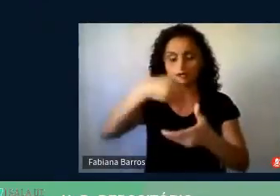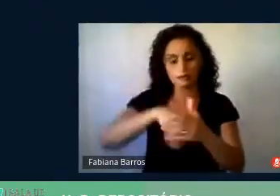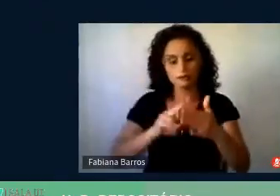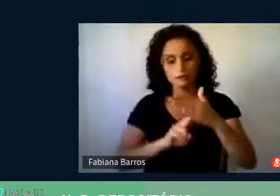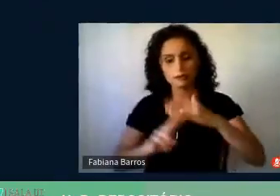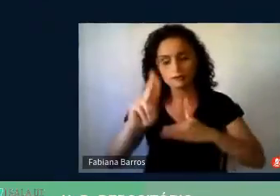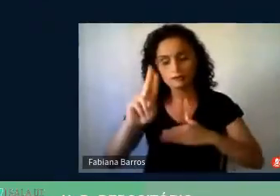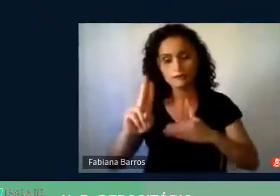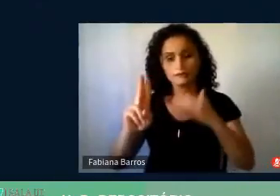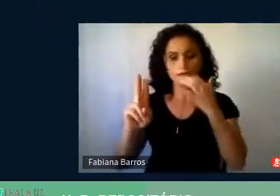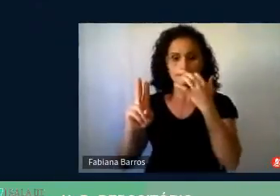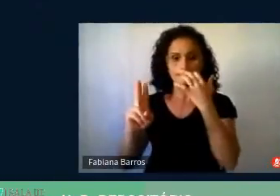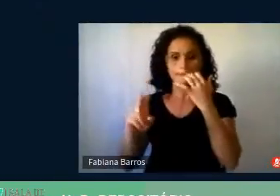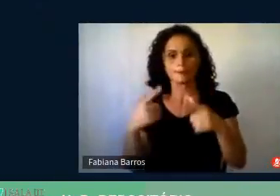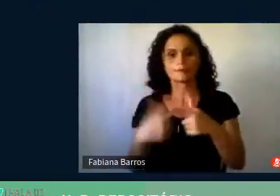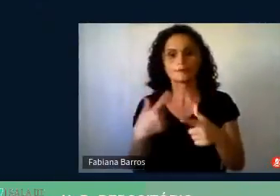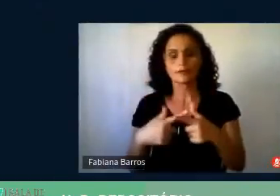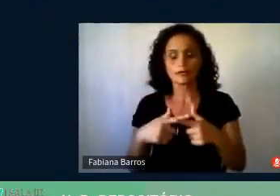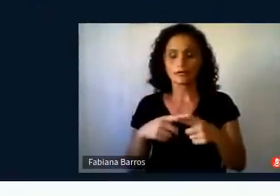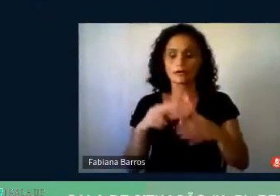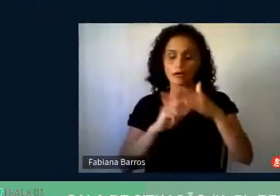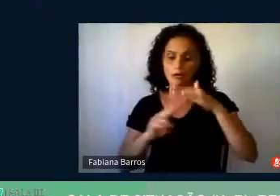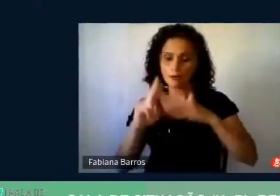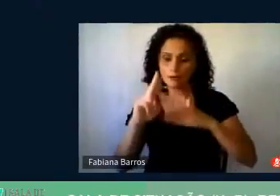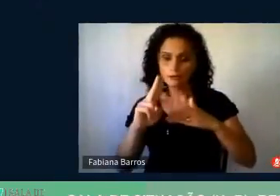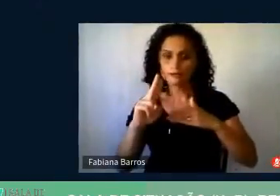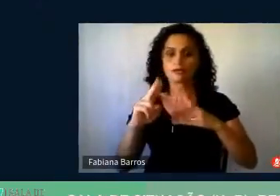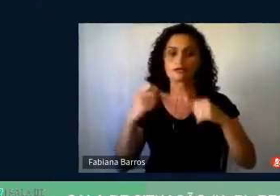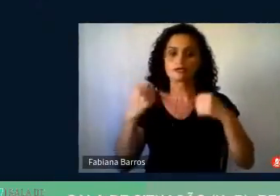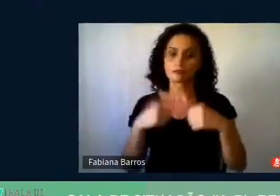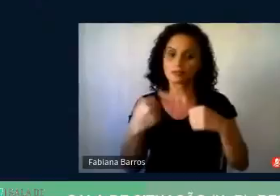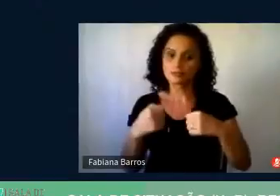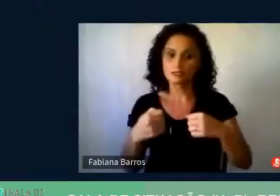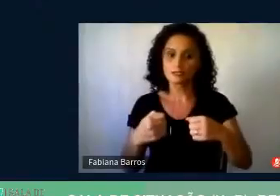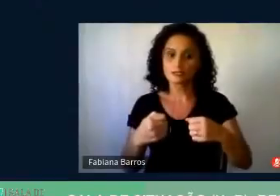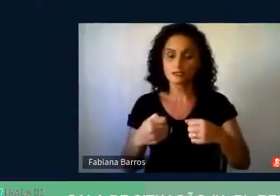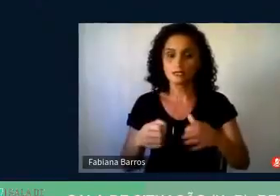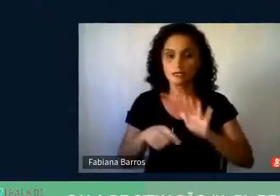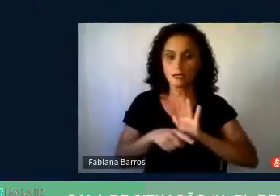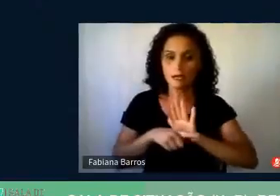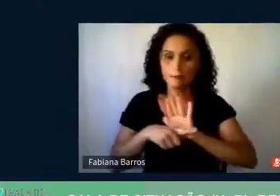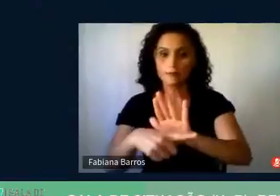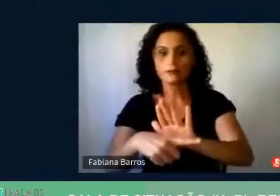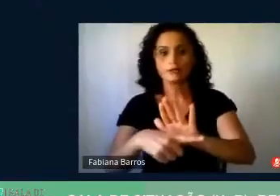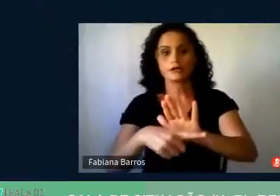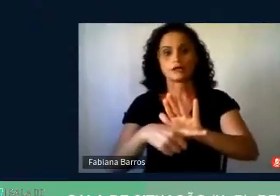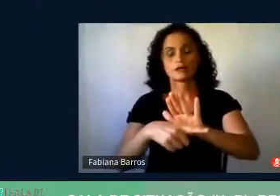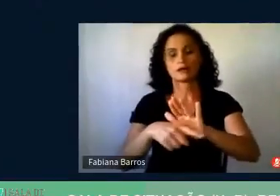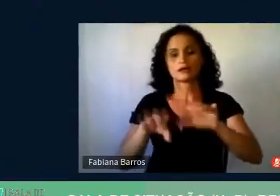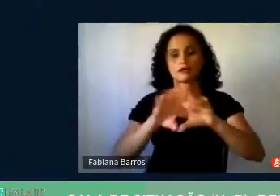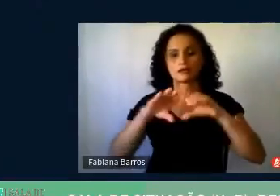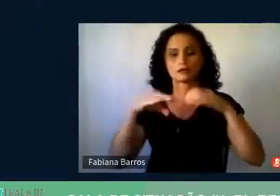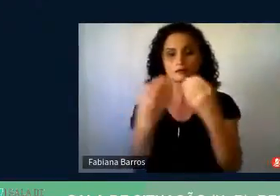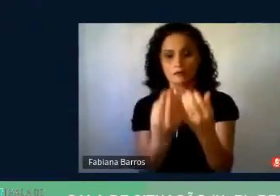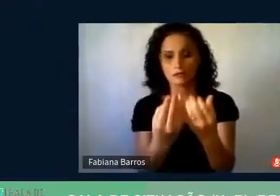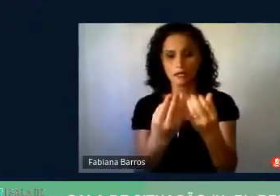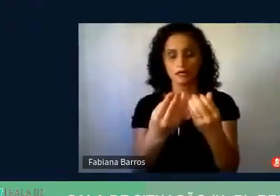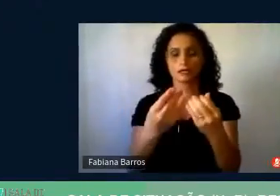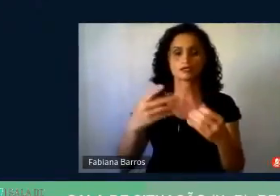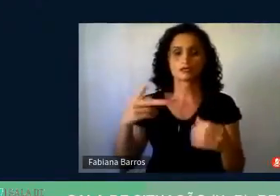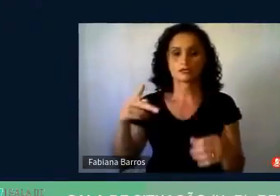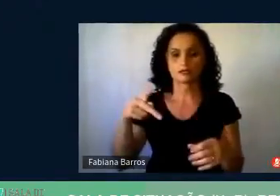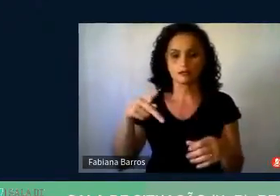pandemia o que foi que a UNB contribuiu nesse enfrentamento. A gente constituiu uma plataforma de